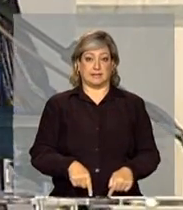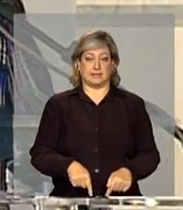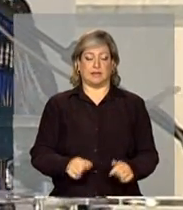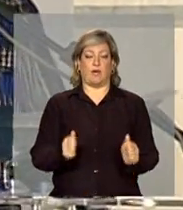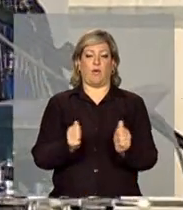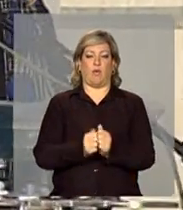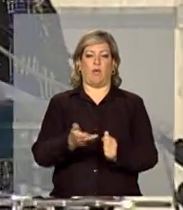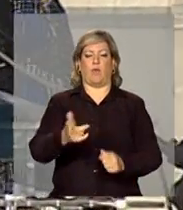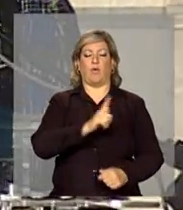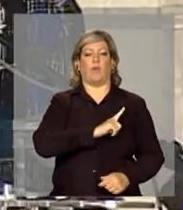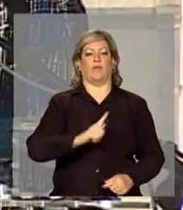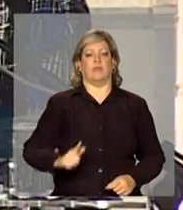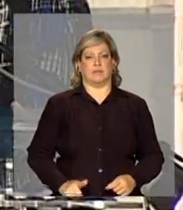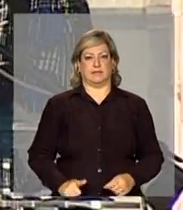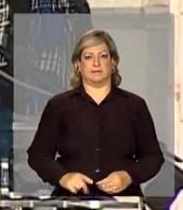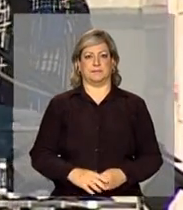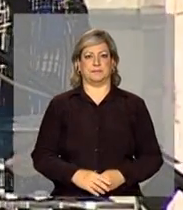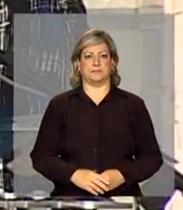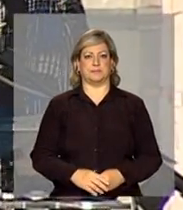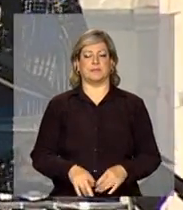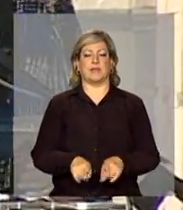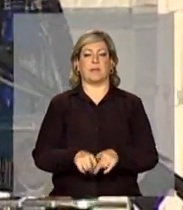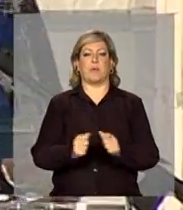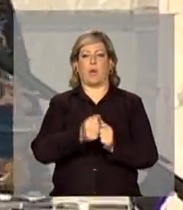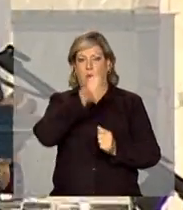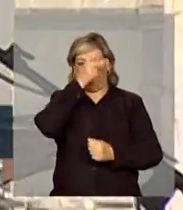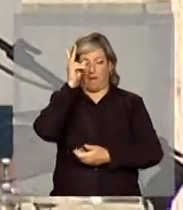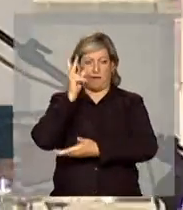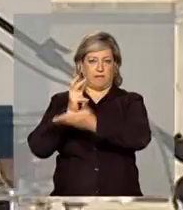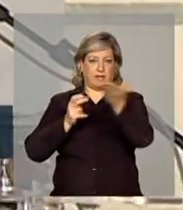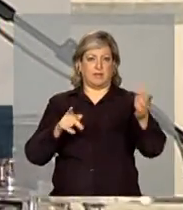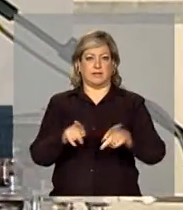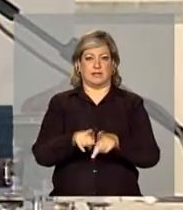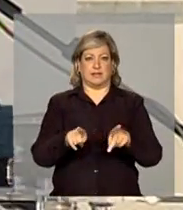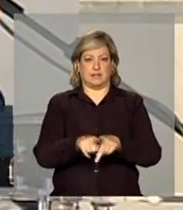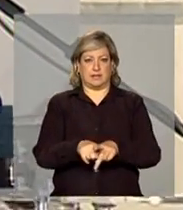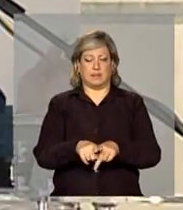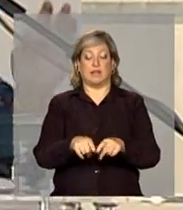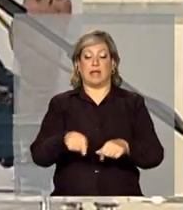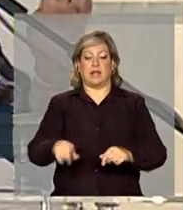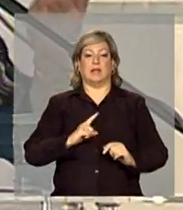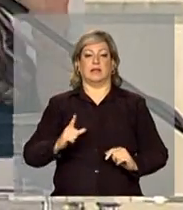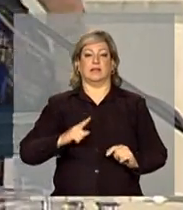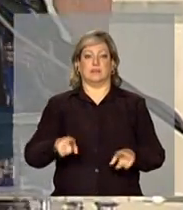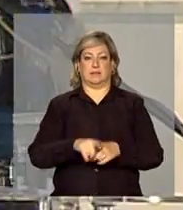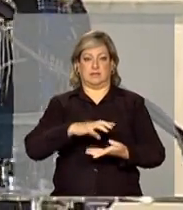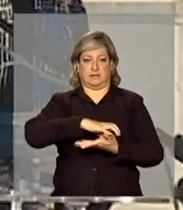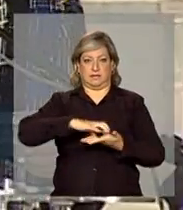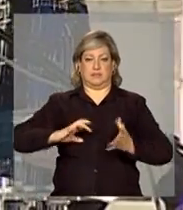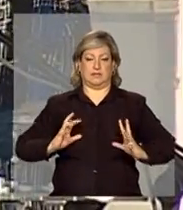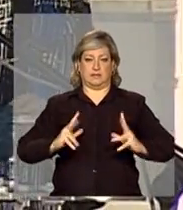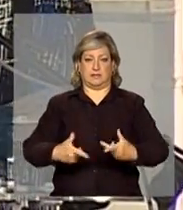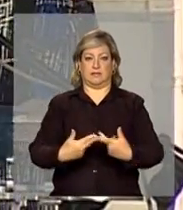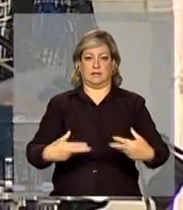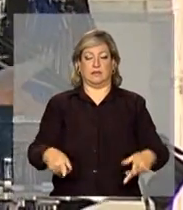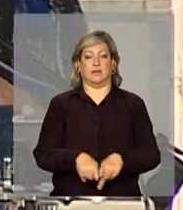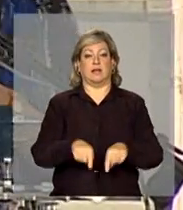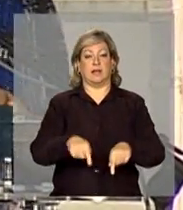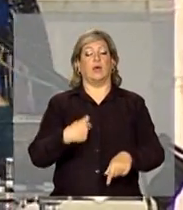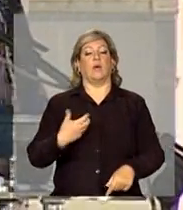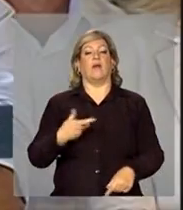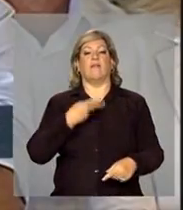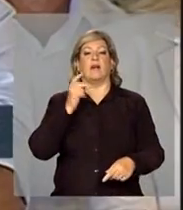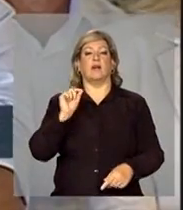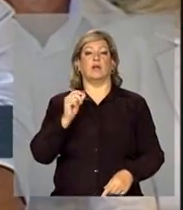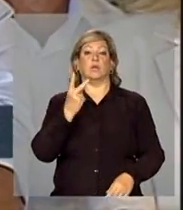com o governador e com os prefeitos, além dessas, das retroescavadeiras. Eu queria falar